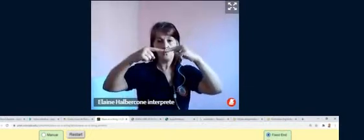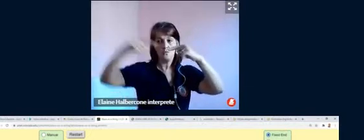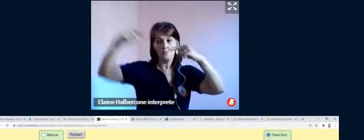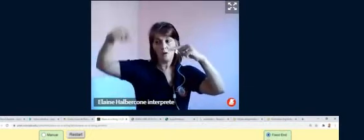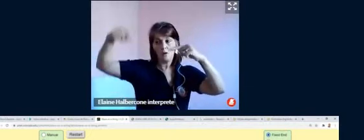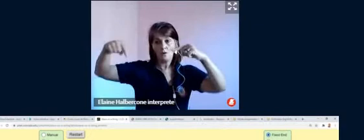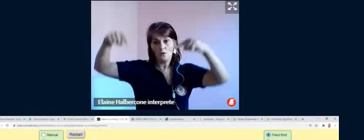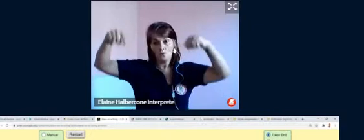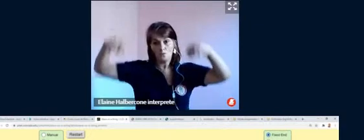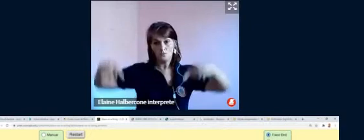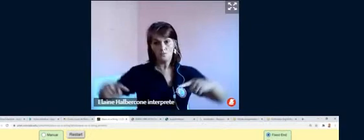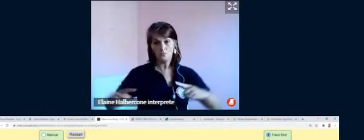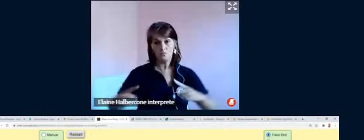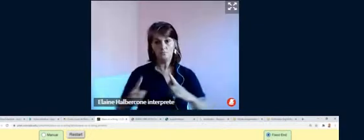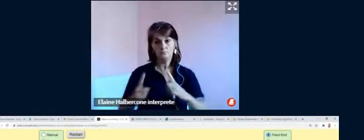por baixo.